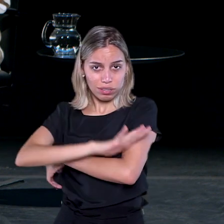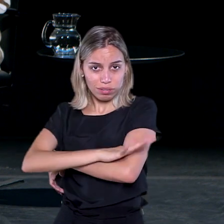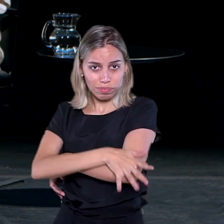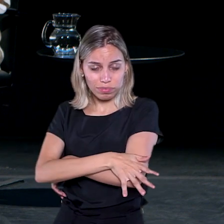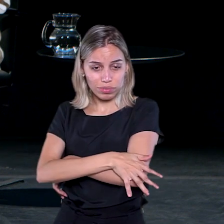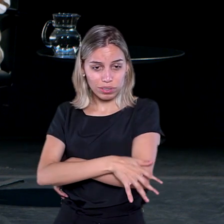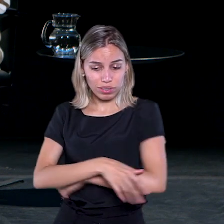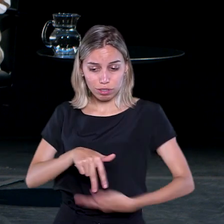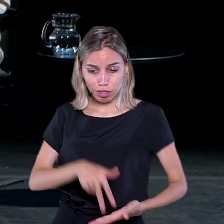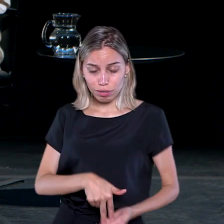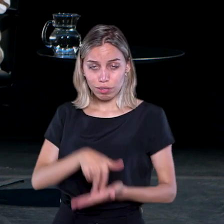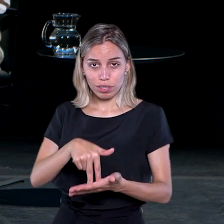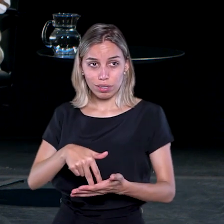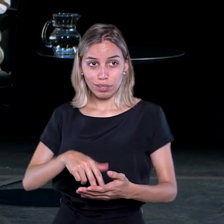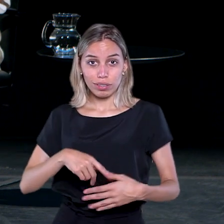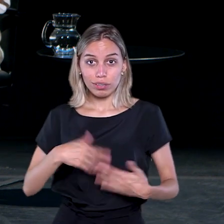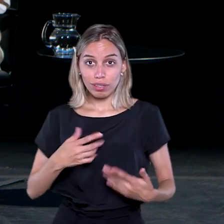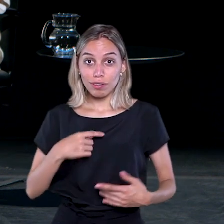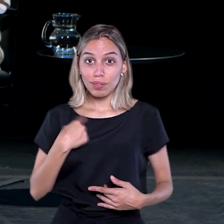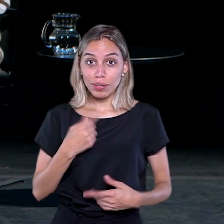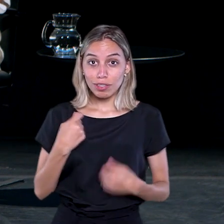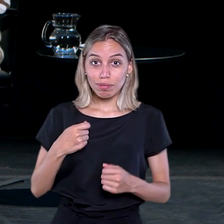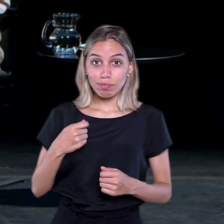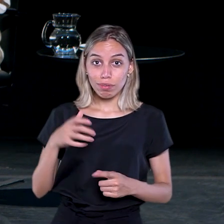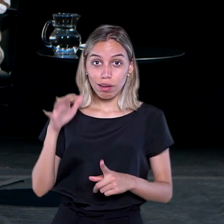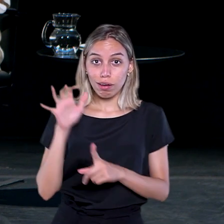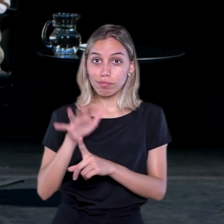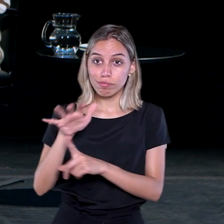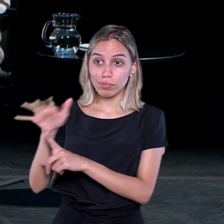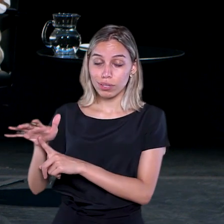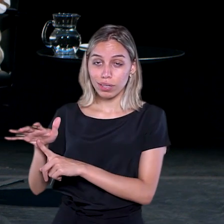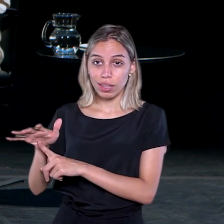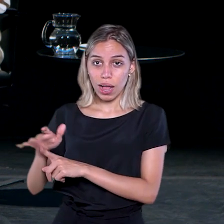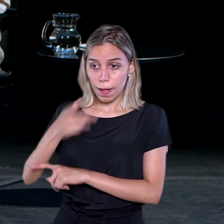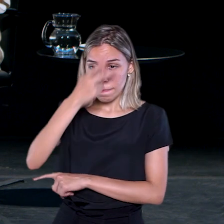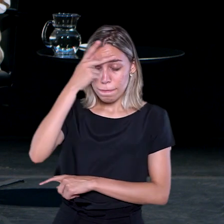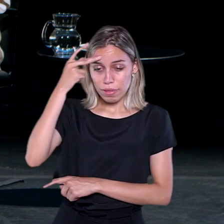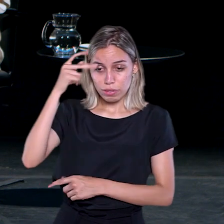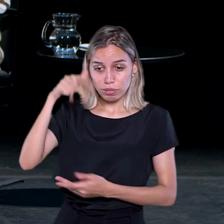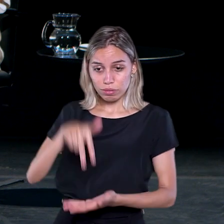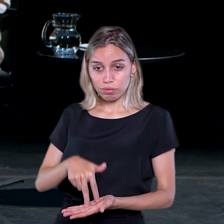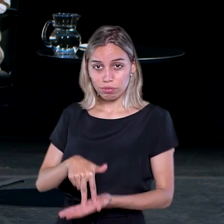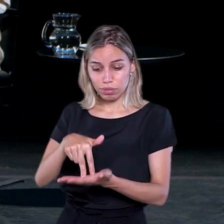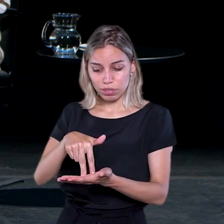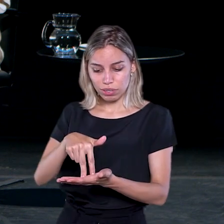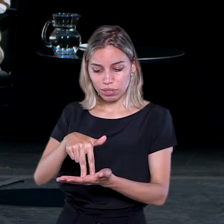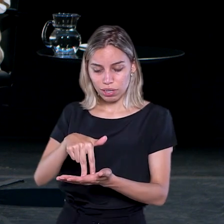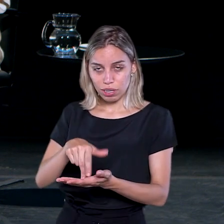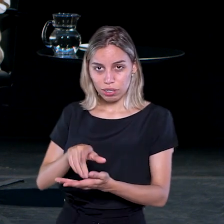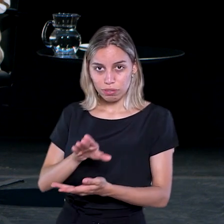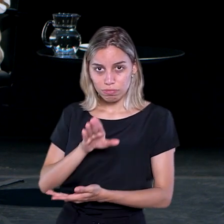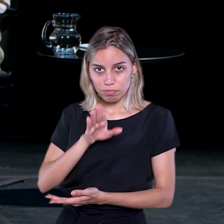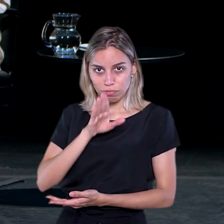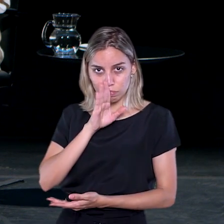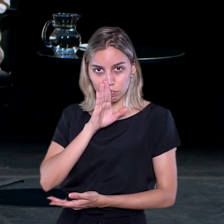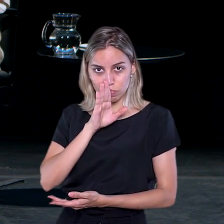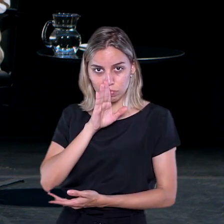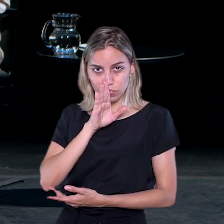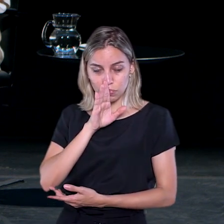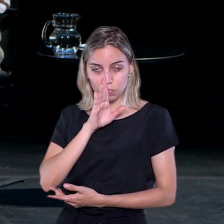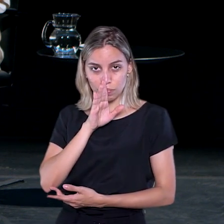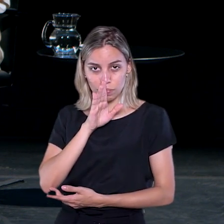pessoal, mas também no âmbito social e no onde aquele campo de trabalho dela alcança, o antirracismo. Porque